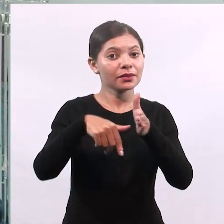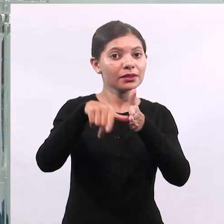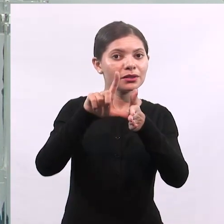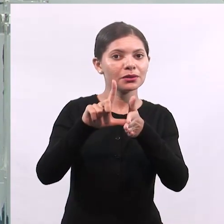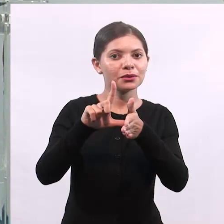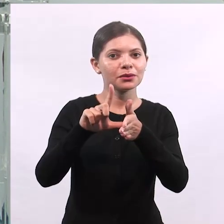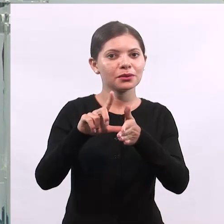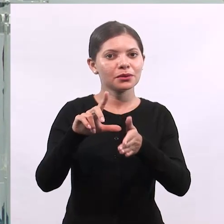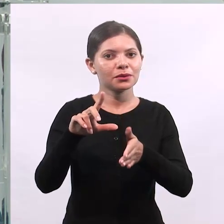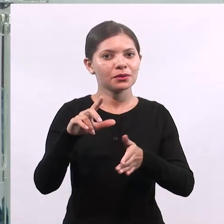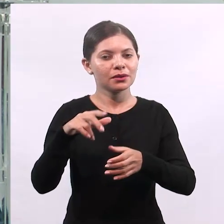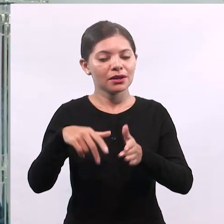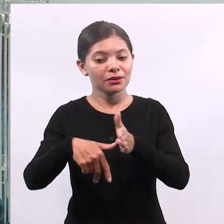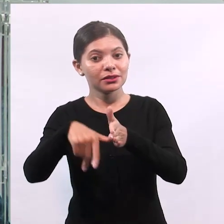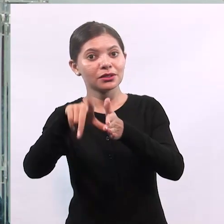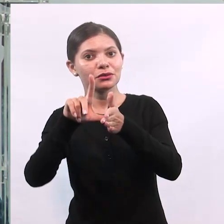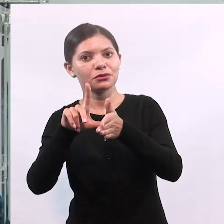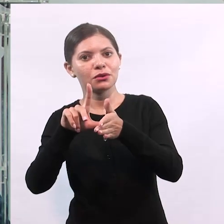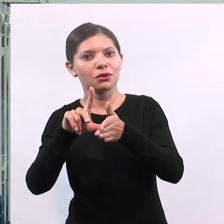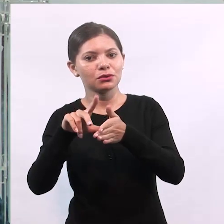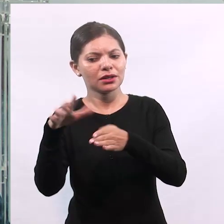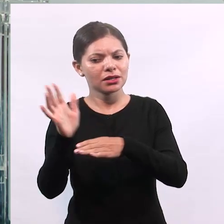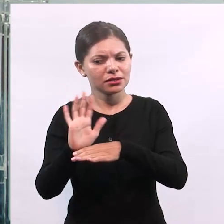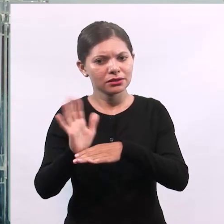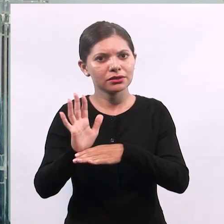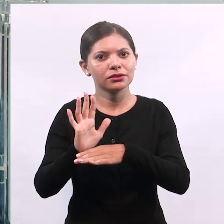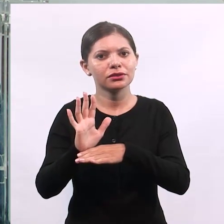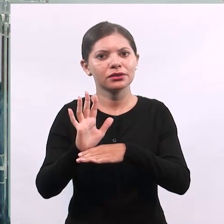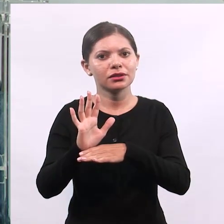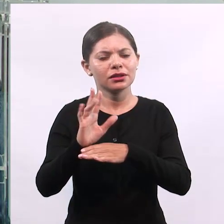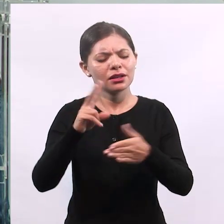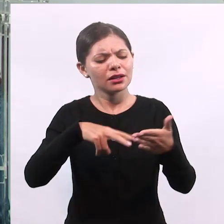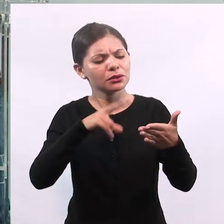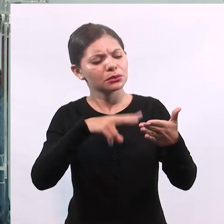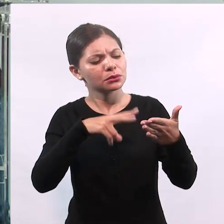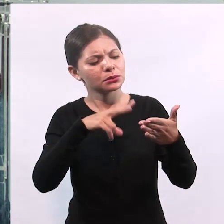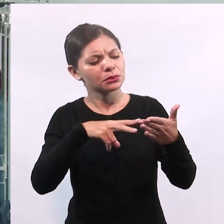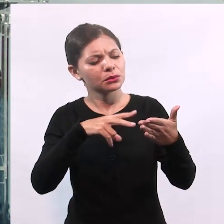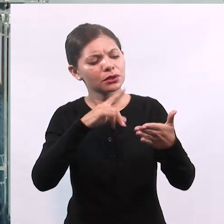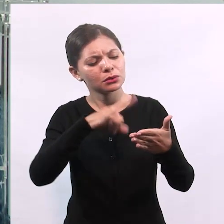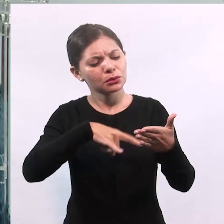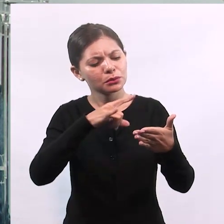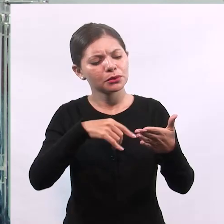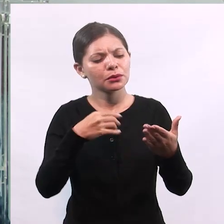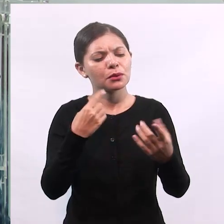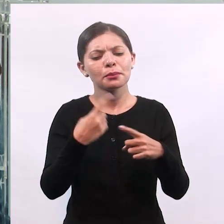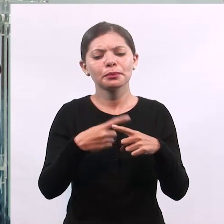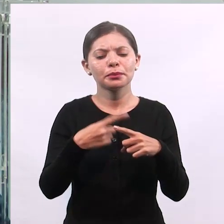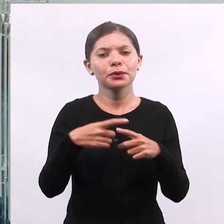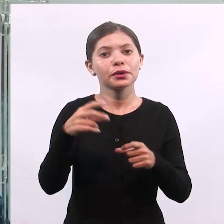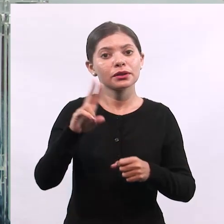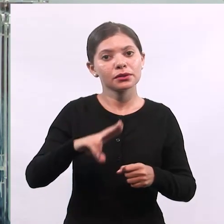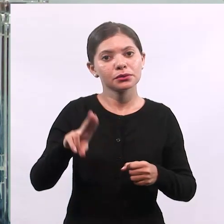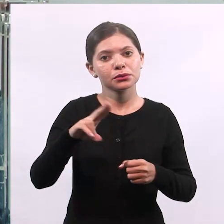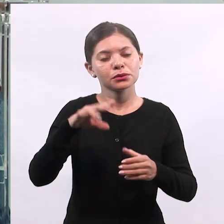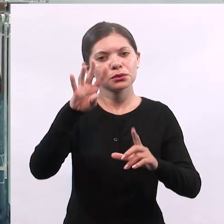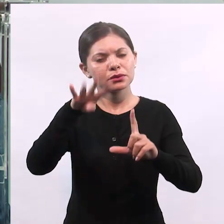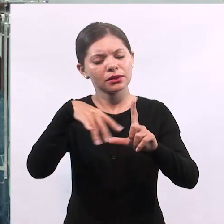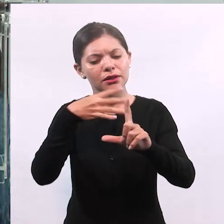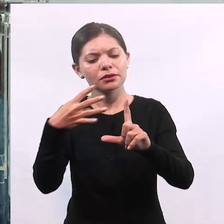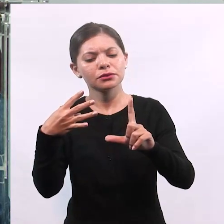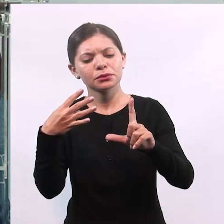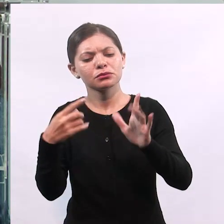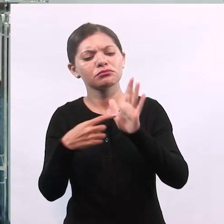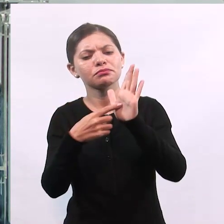essas ferramentas que a gente viu na aula anterior então assista a aula anterior Depois tenta fazer uma leitura desse documento olha por que que ele utilizou esse gráfico